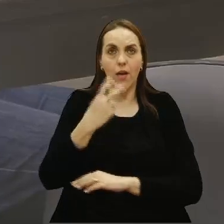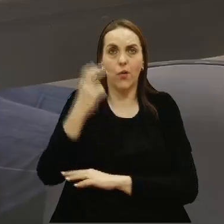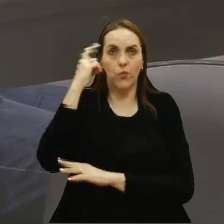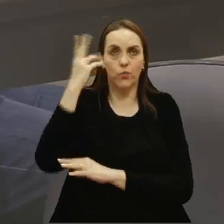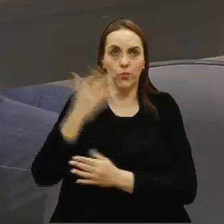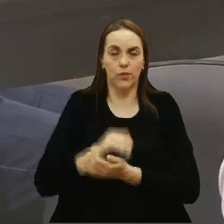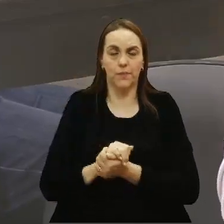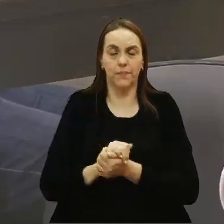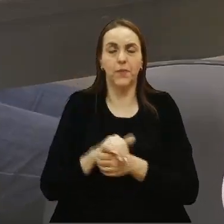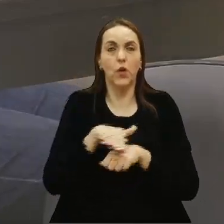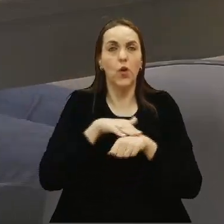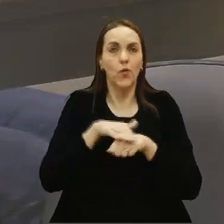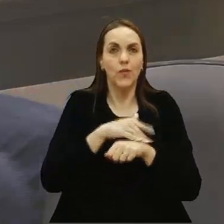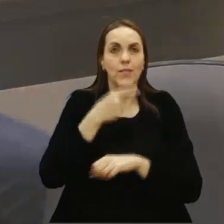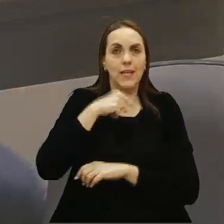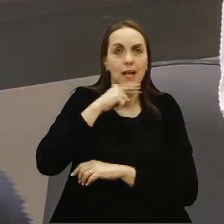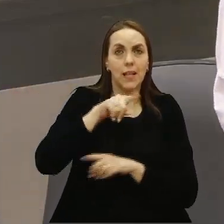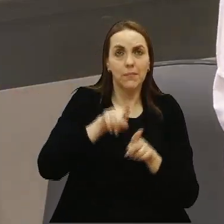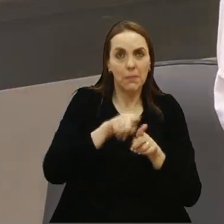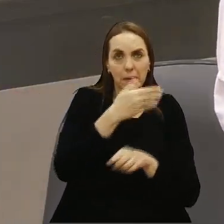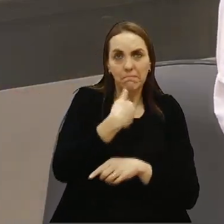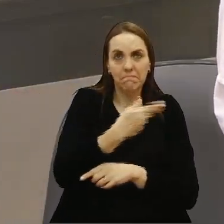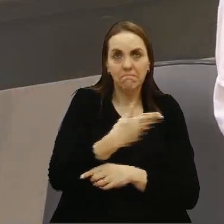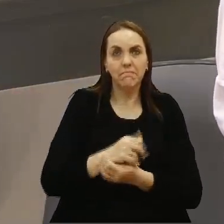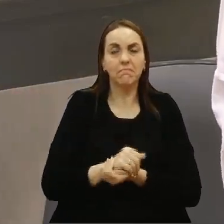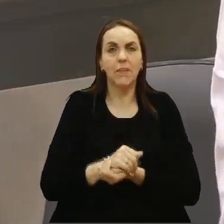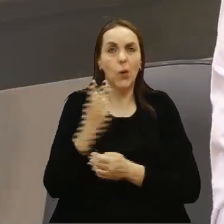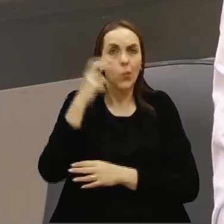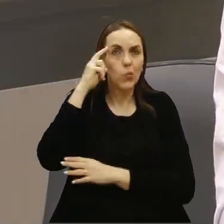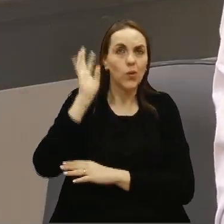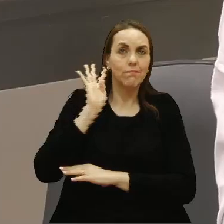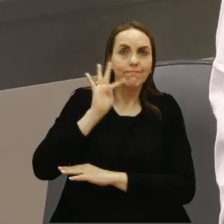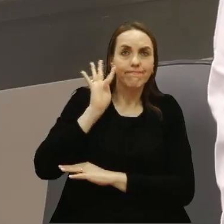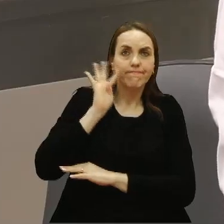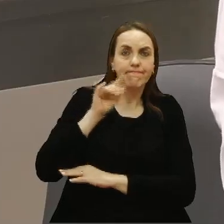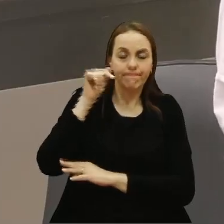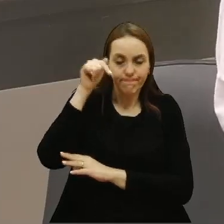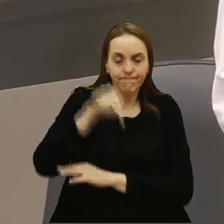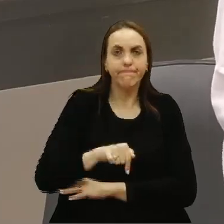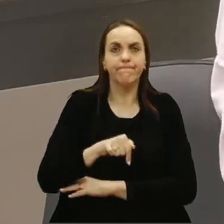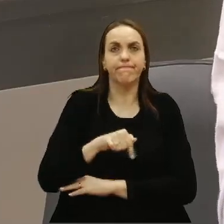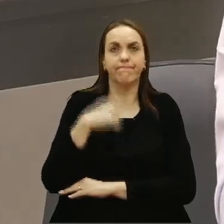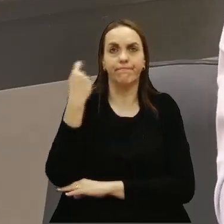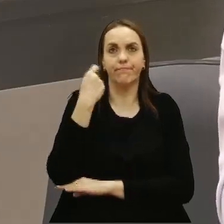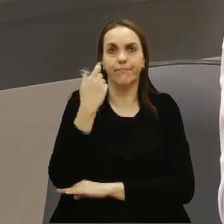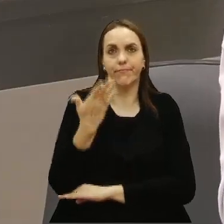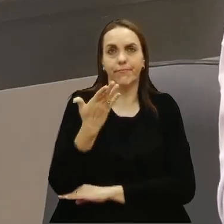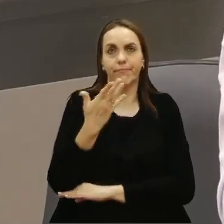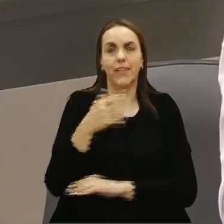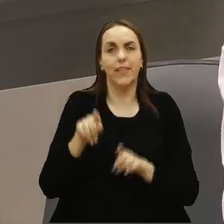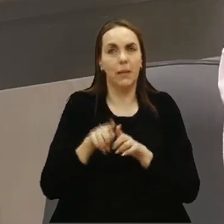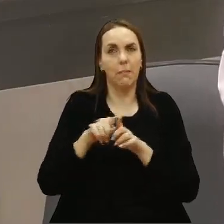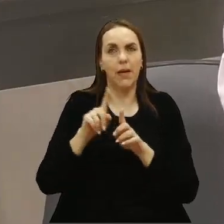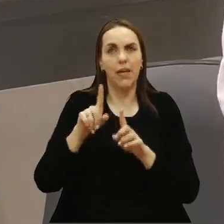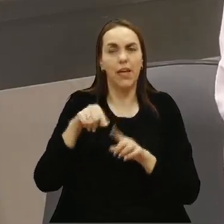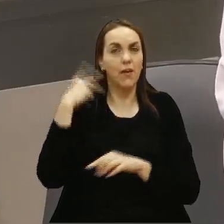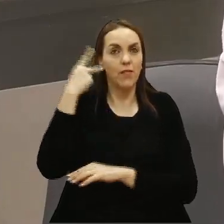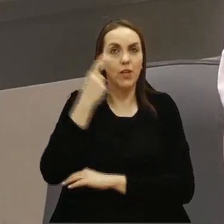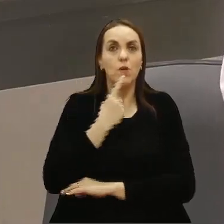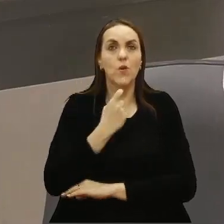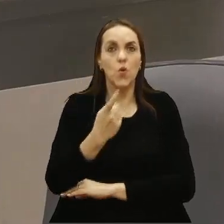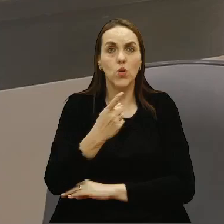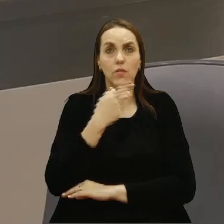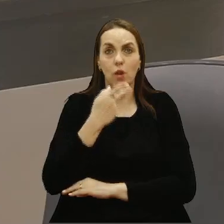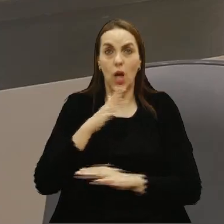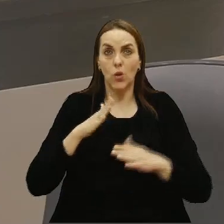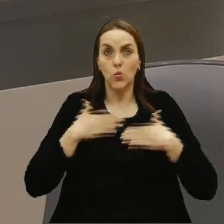para o vereador Caleb. Então, tudo que for de uma cultura legal, que é a nossa, que aí, até outro dia, a vereadora Rose falou que estava assustada